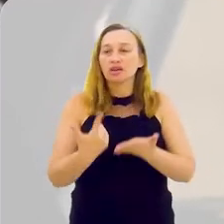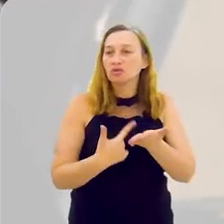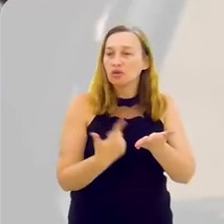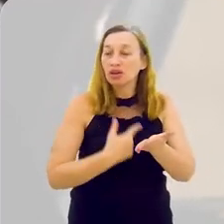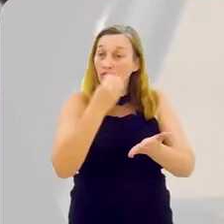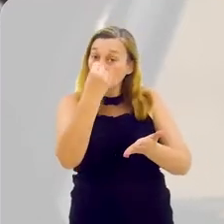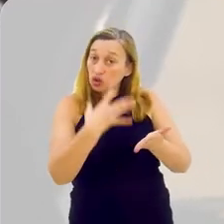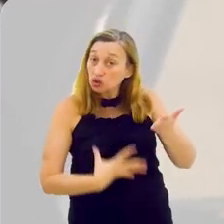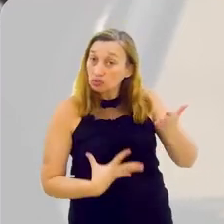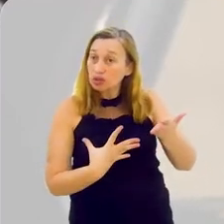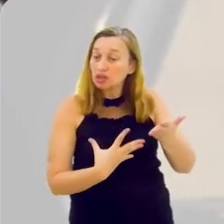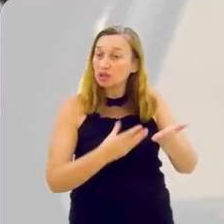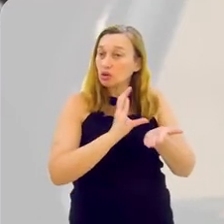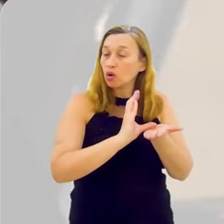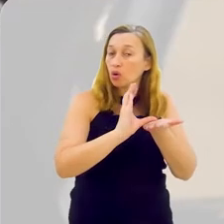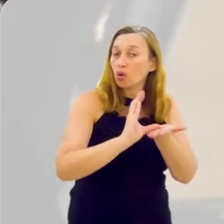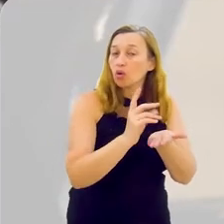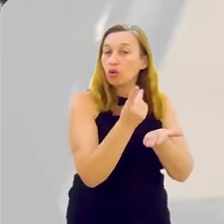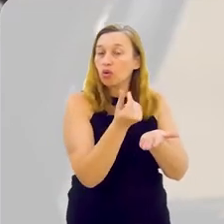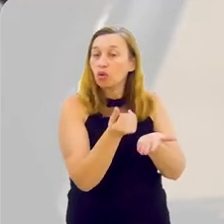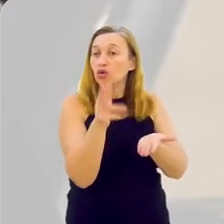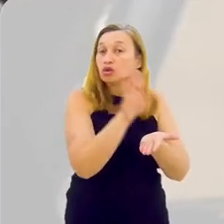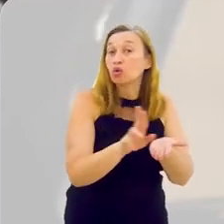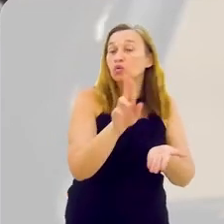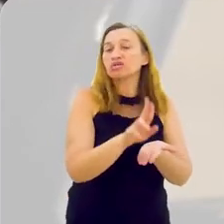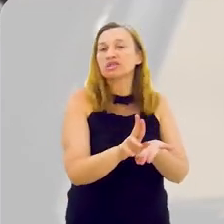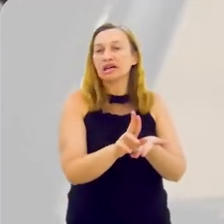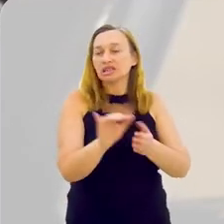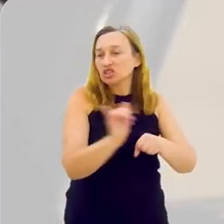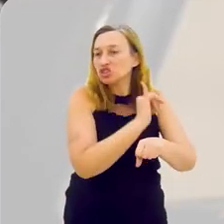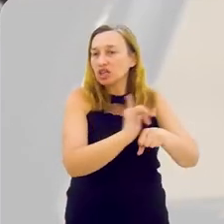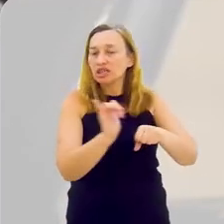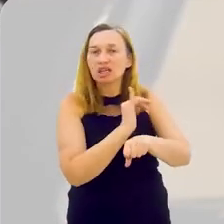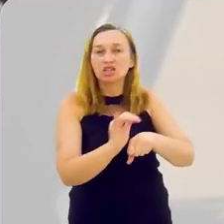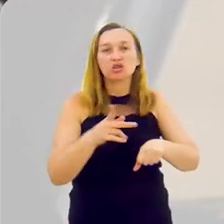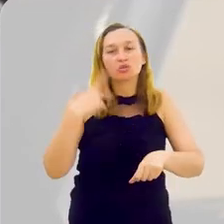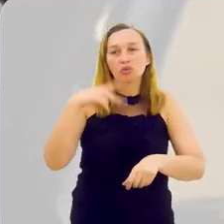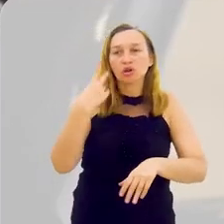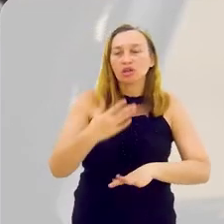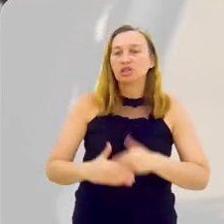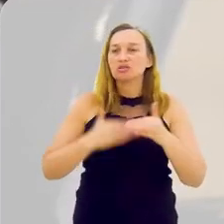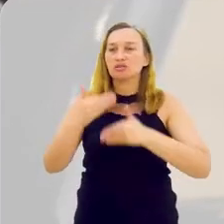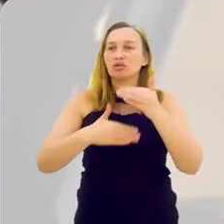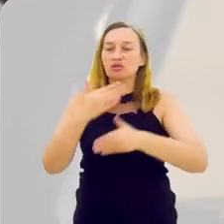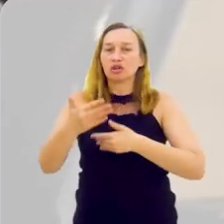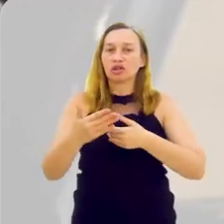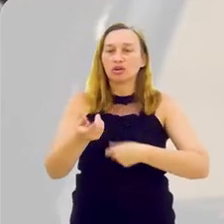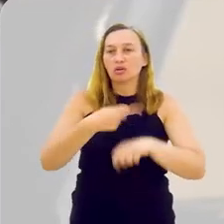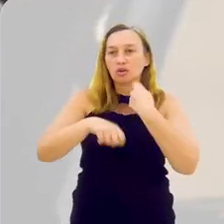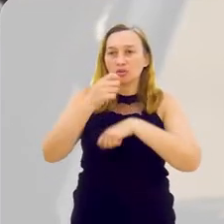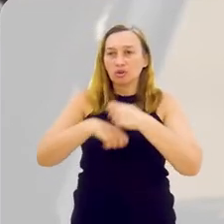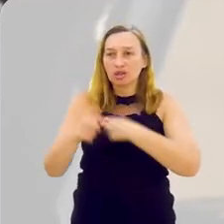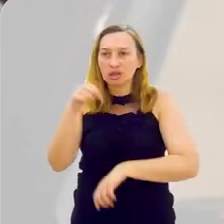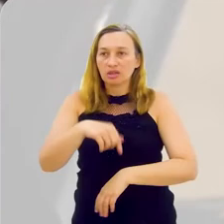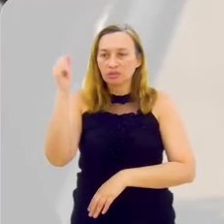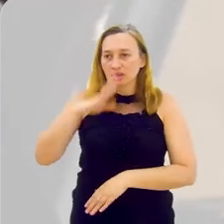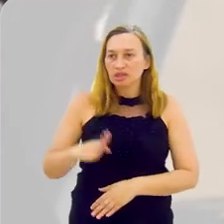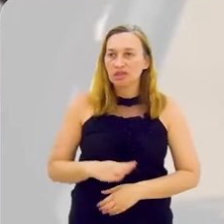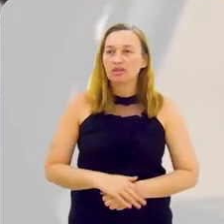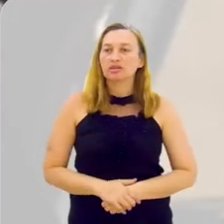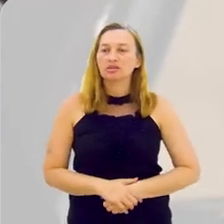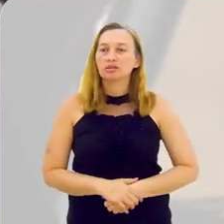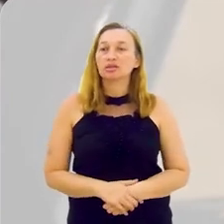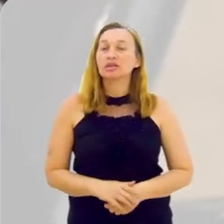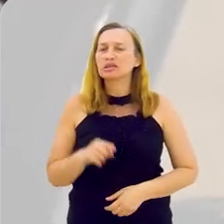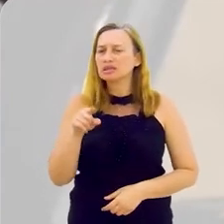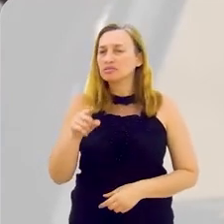extremamente poderoso, eu falo isso no livro, como um recurso a ser utilizado como estratégia de política de desenvolvimento econômico,